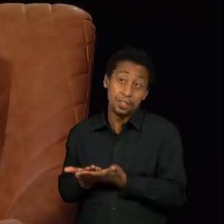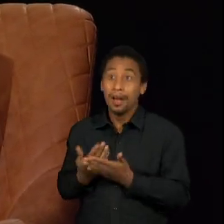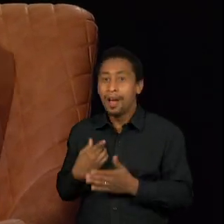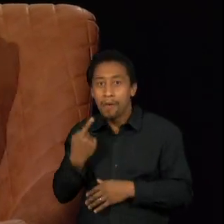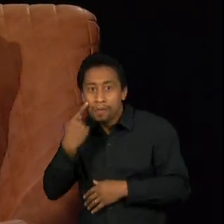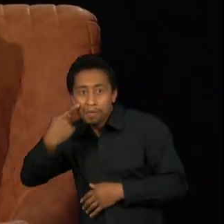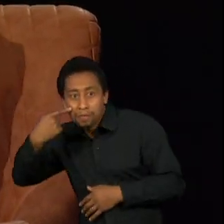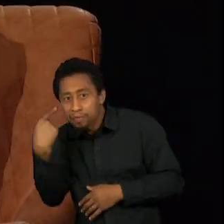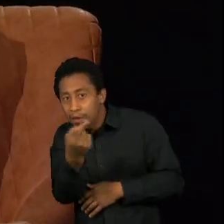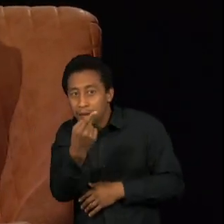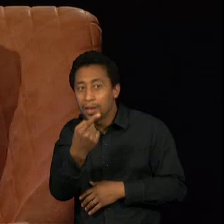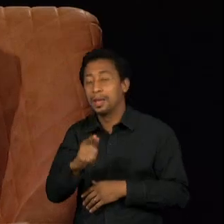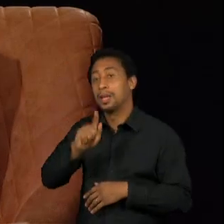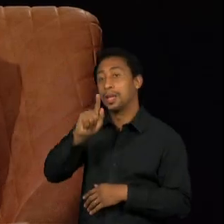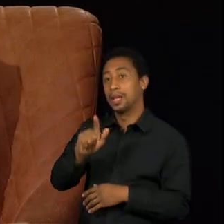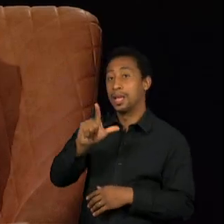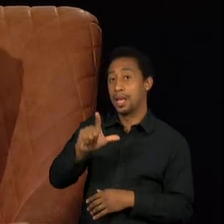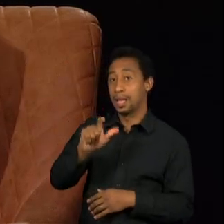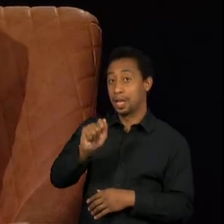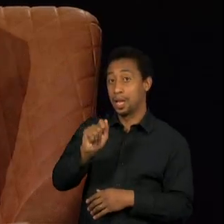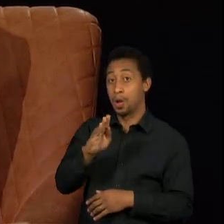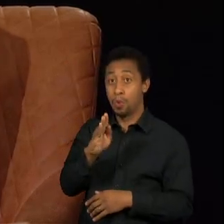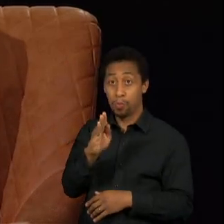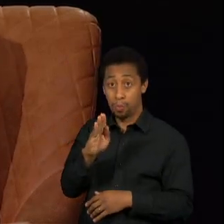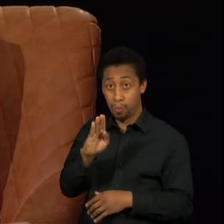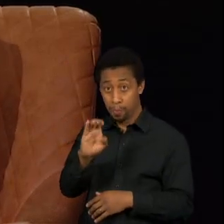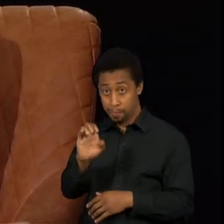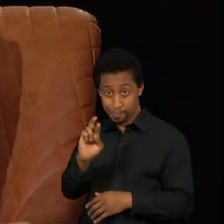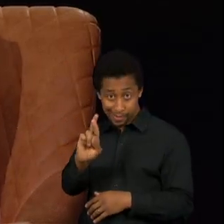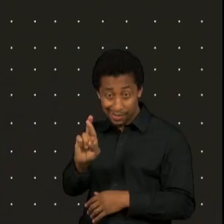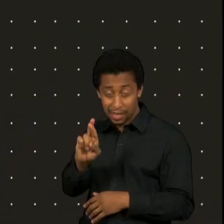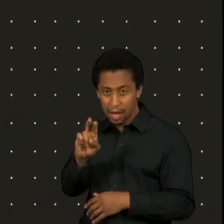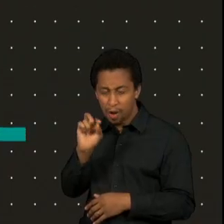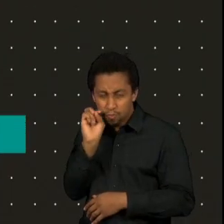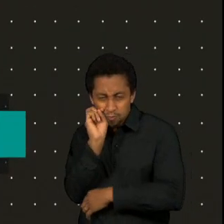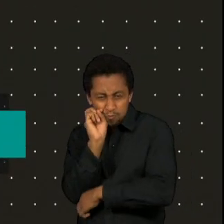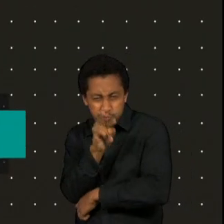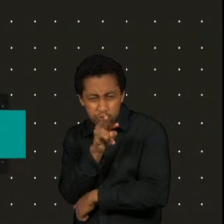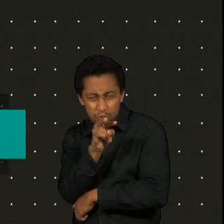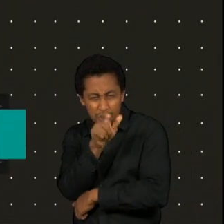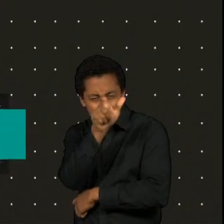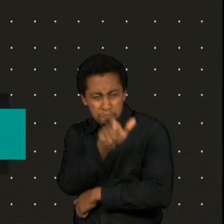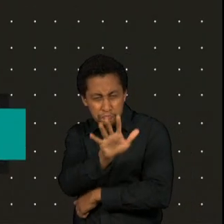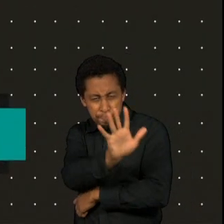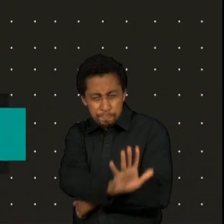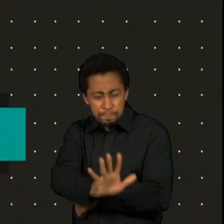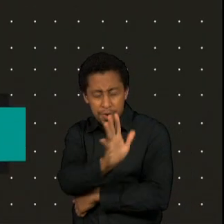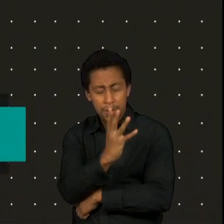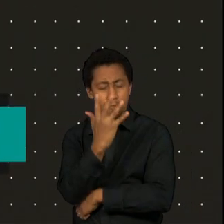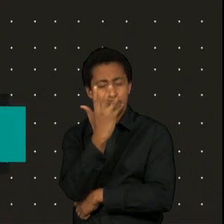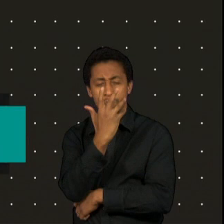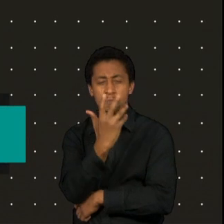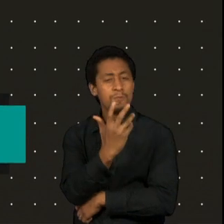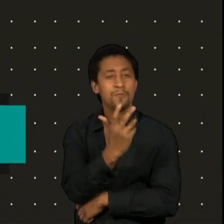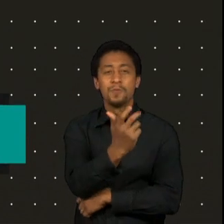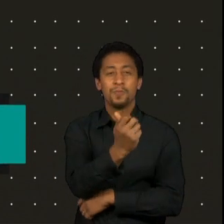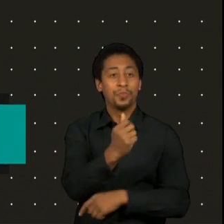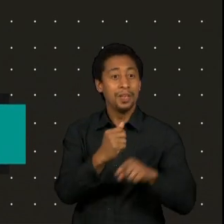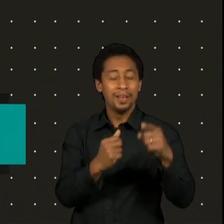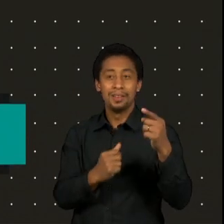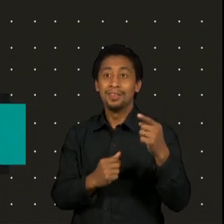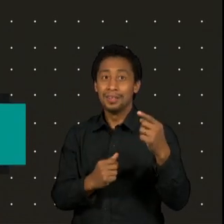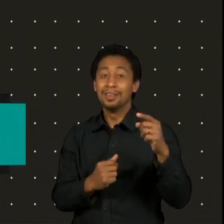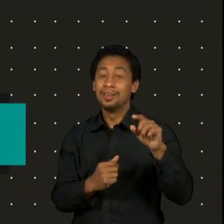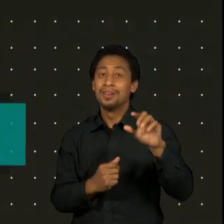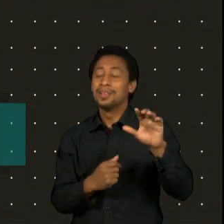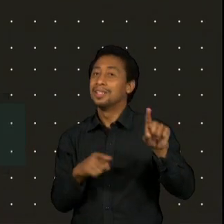E a personalidade dele realmente me fascinou. E foi mútuo, né?